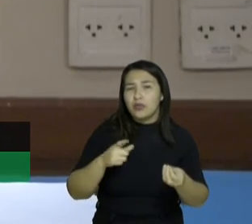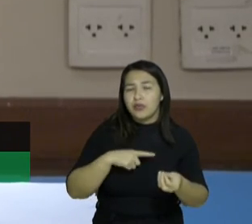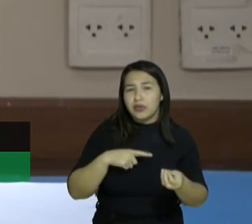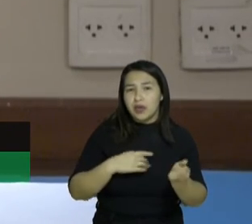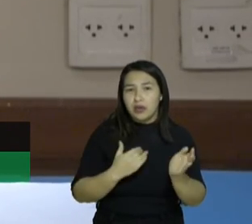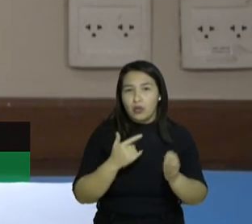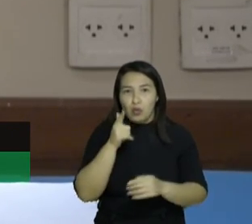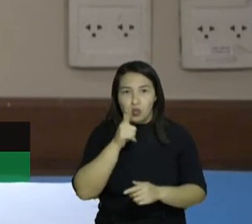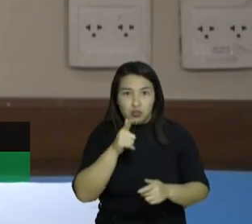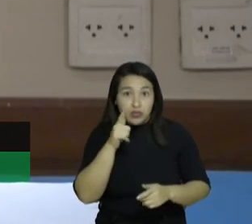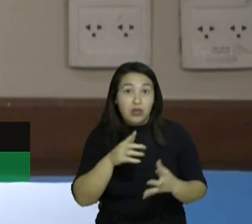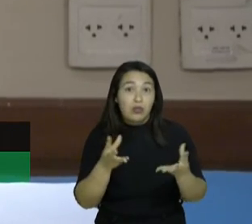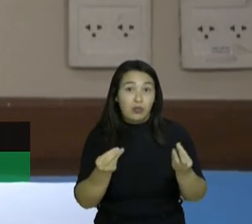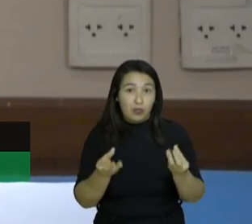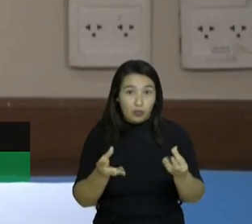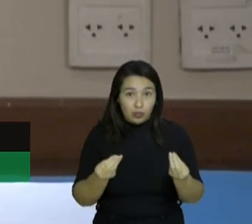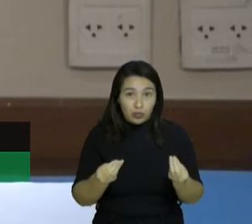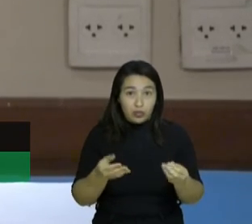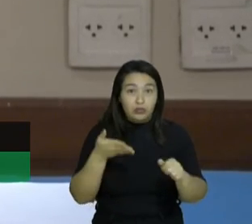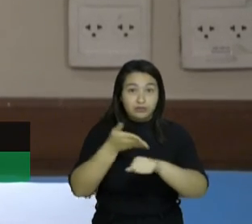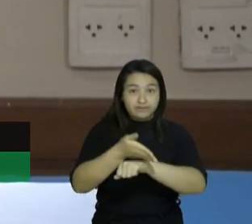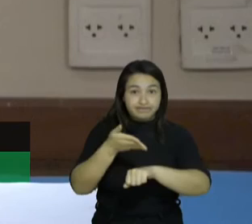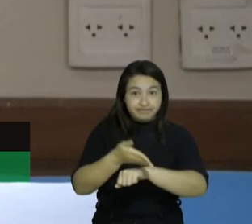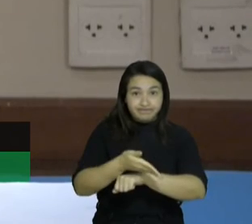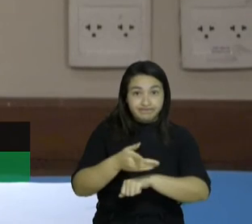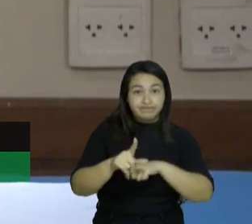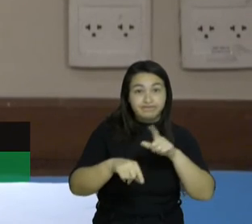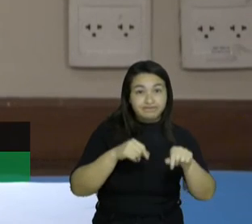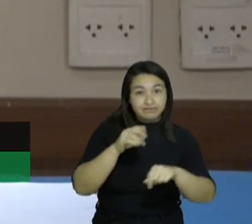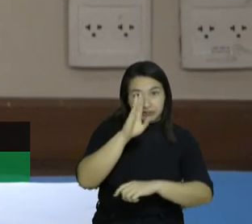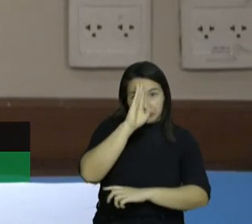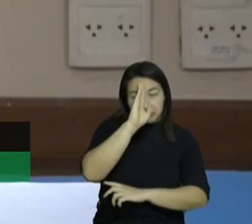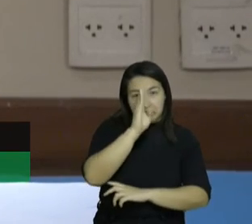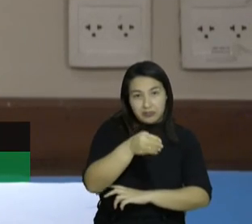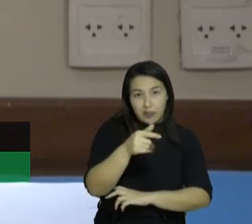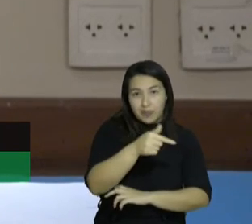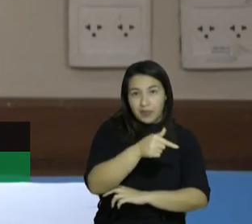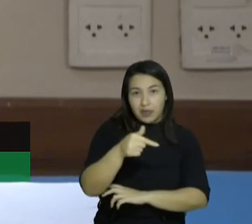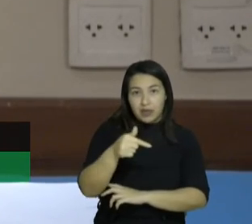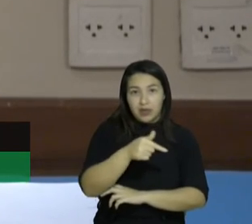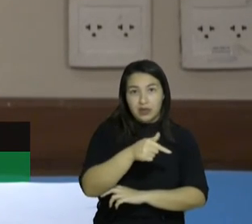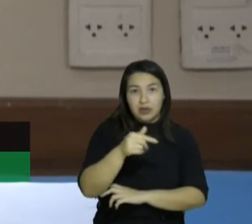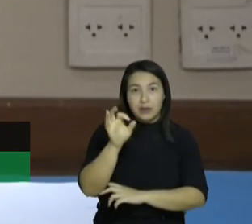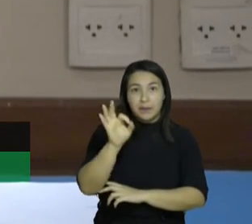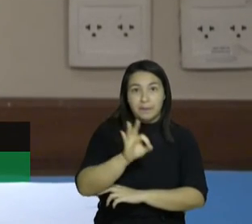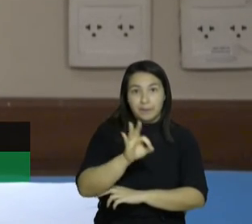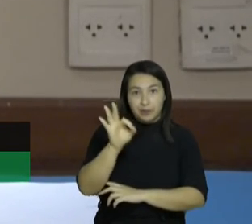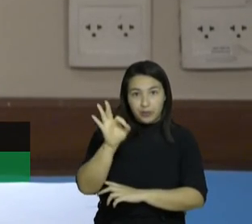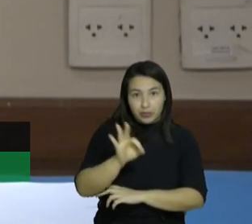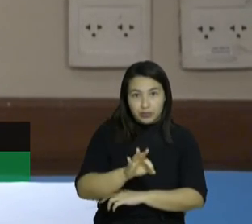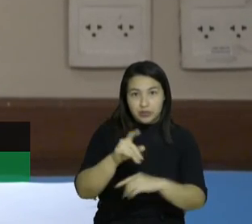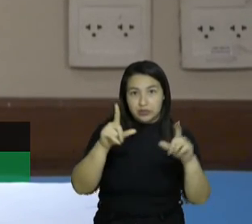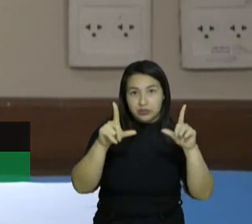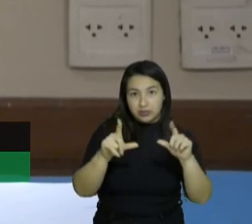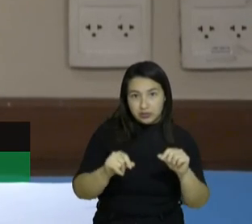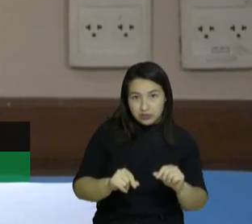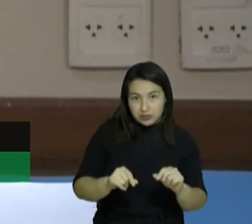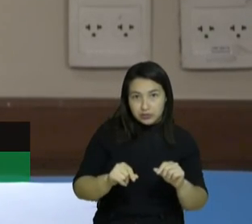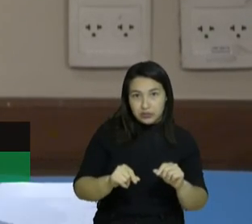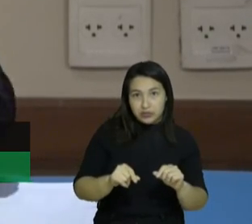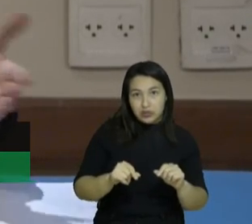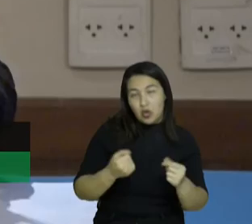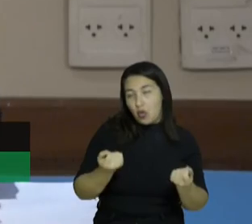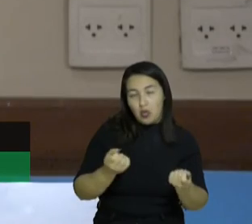grandes eh teríamos um acesso preferencial eh 7 7% eh Com redução tarifária ou